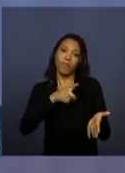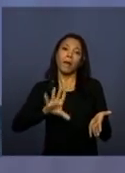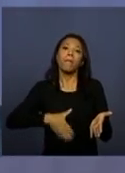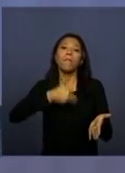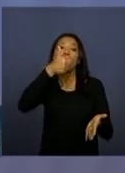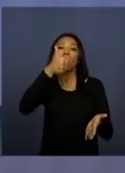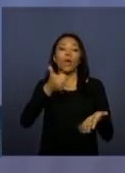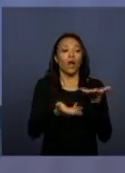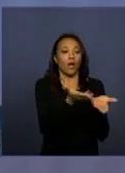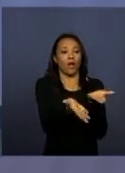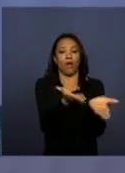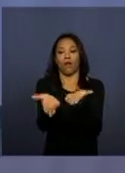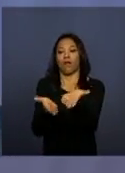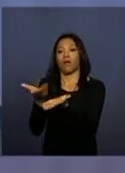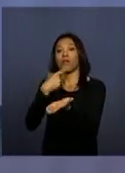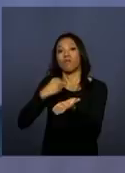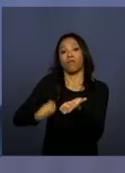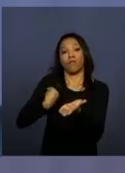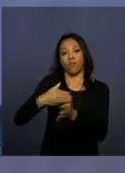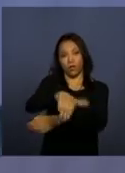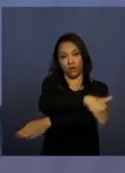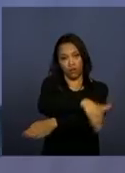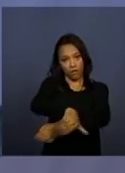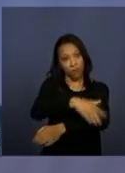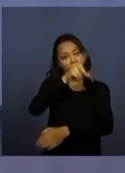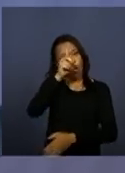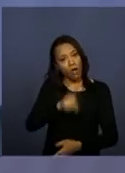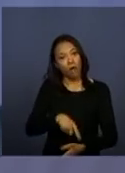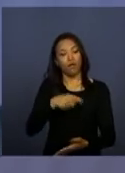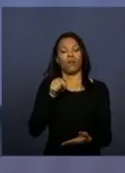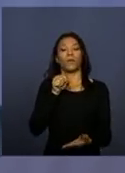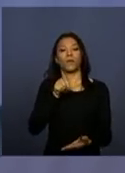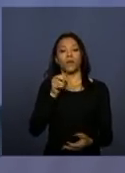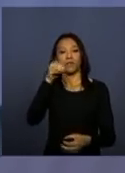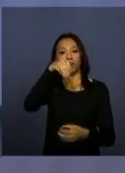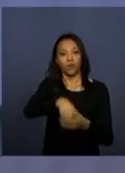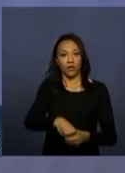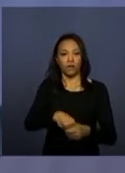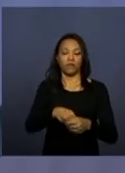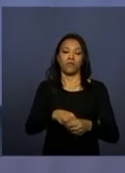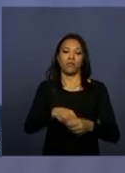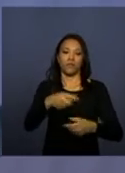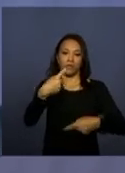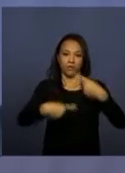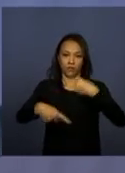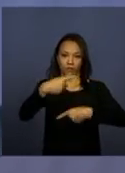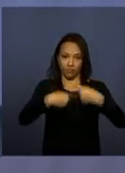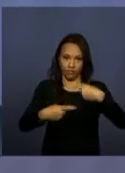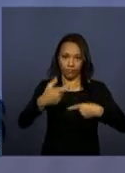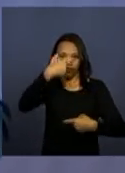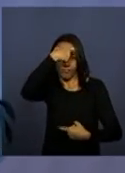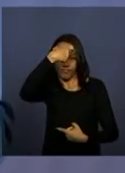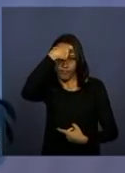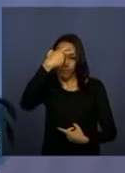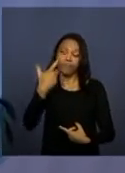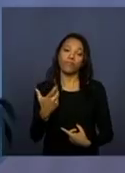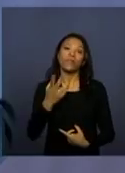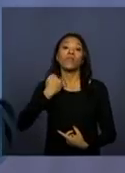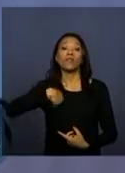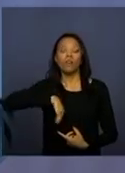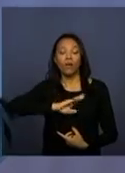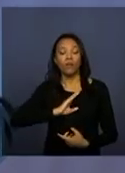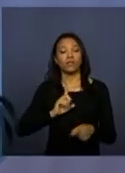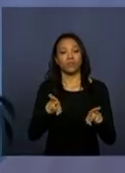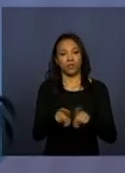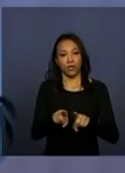itinerante à população de rua faz parte dessa concepção. Nós